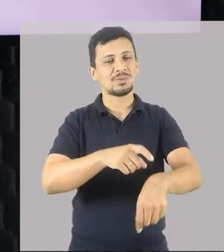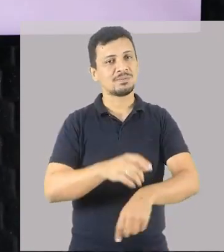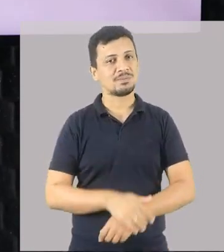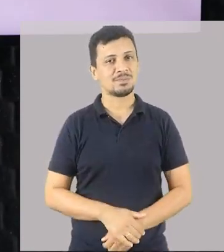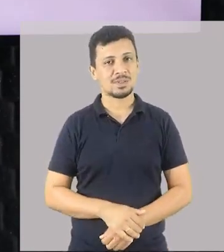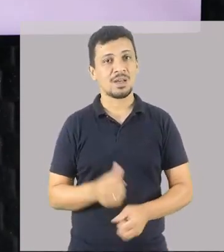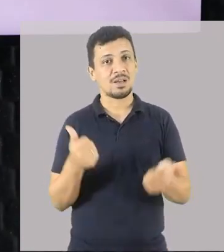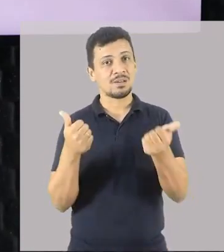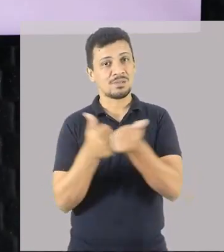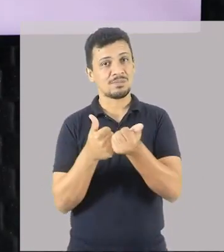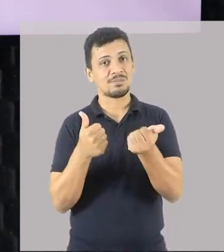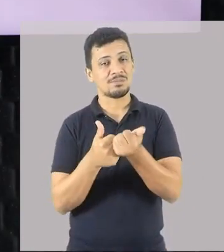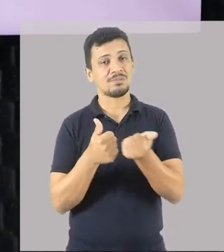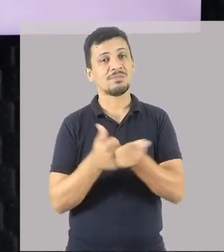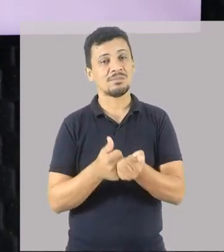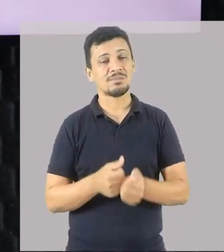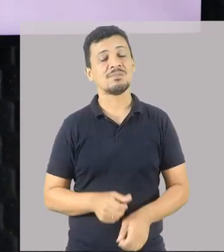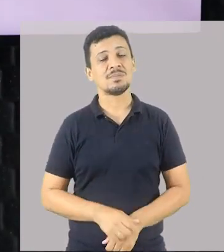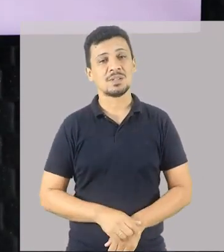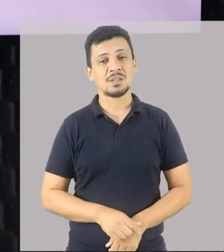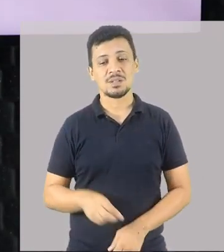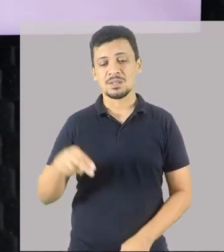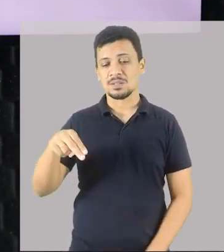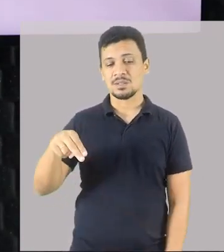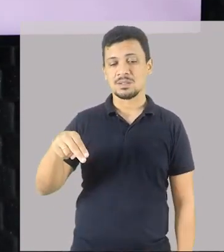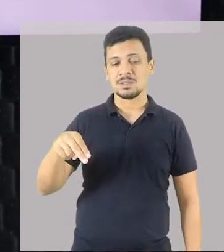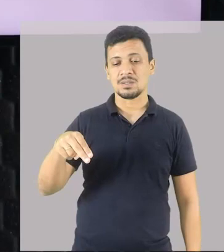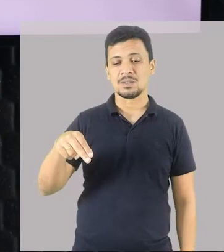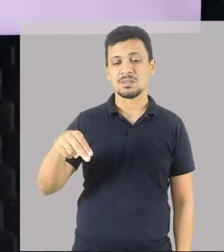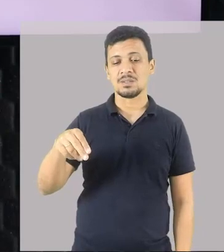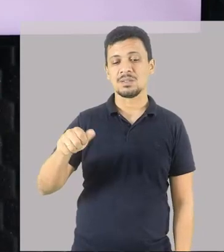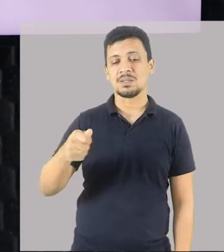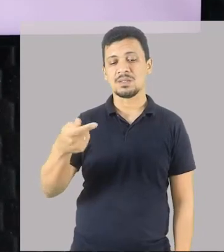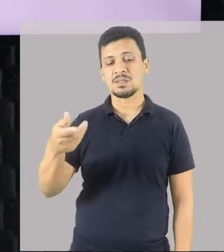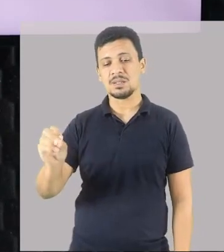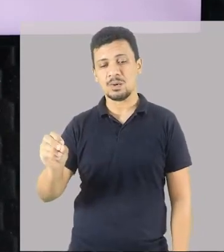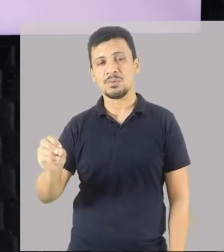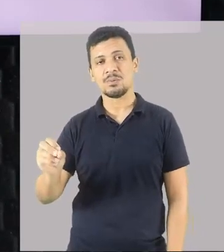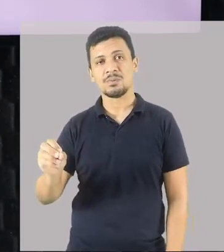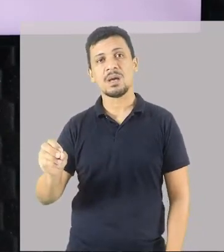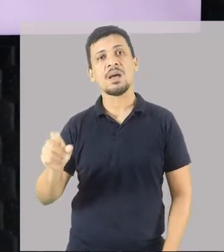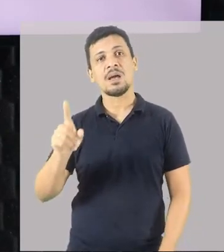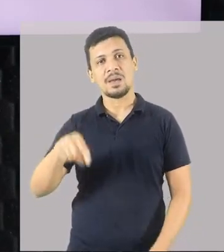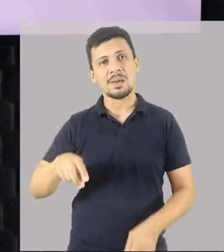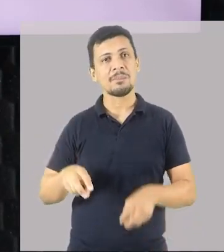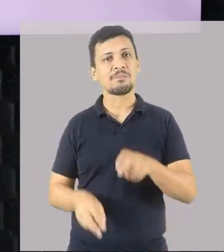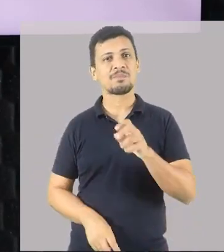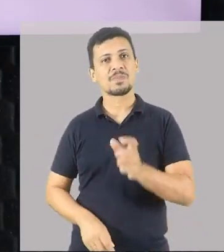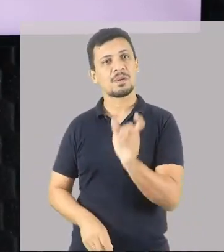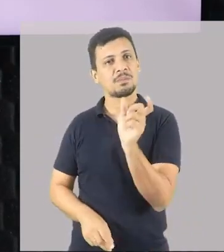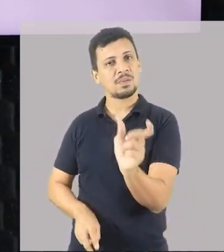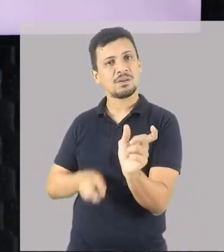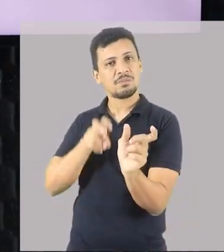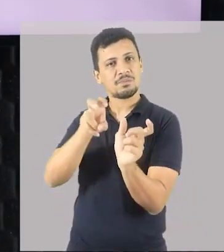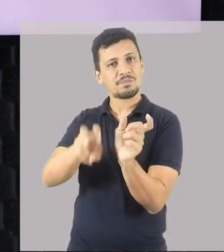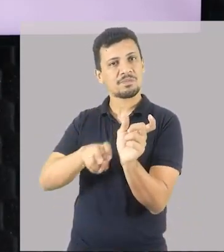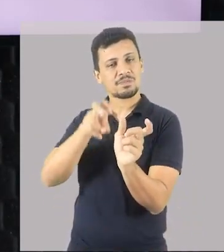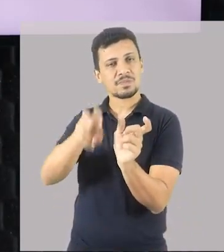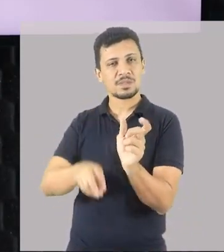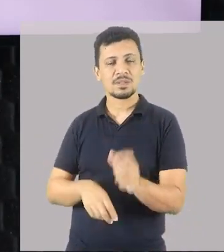é um advérbio, mas eu posso dizer o não é uma palavra cruel. Então, nesse caso, eu tenho aí a referência